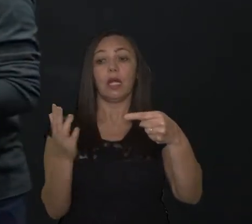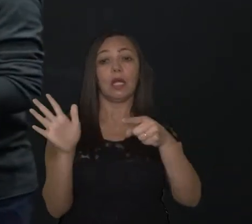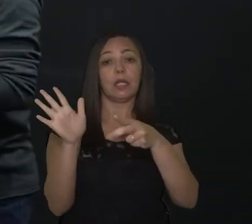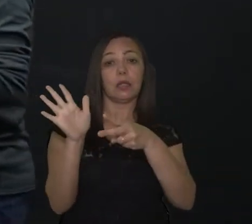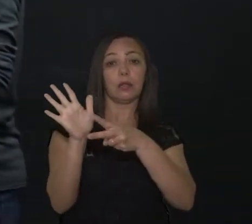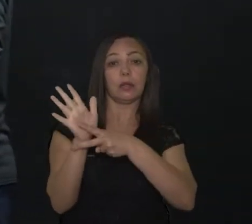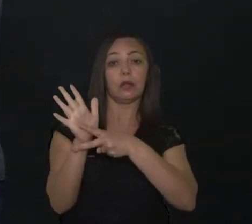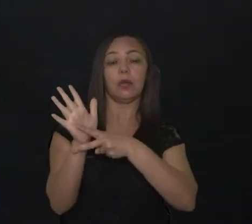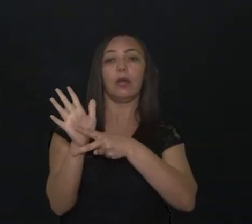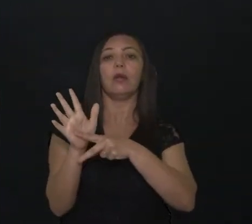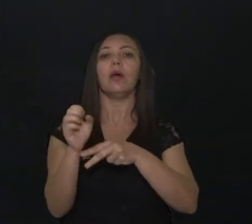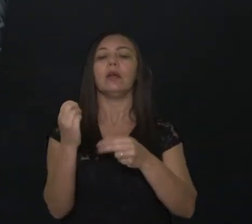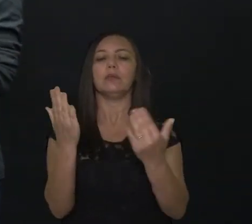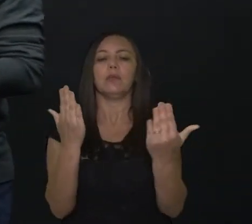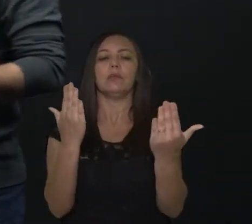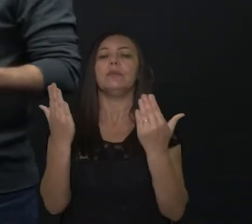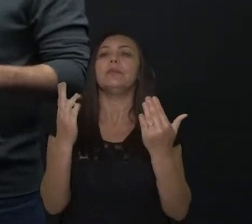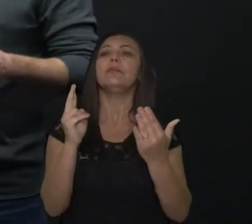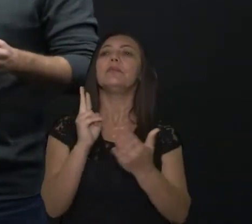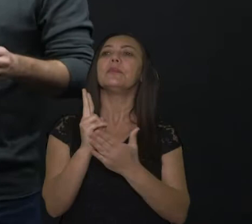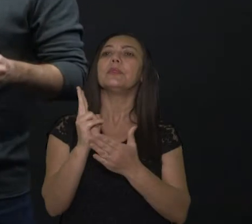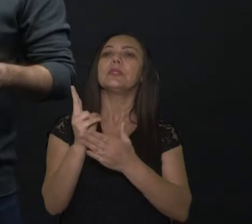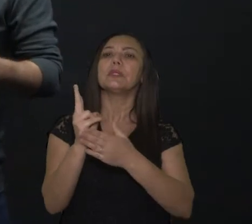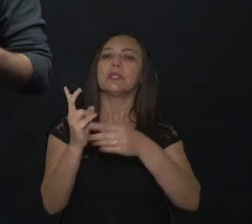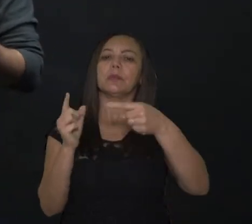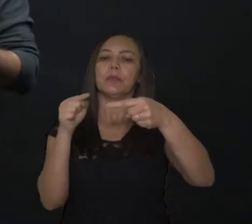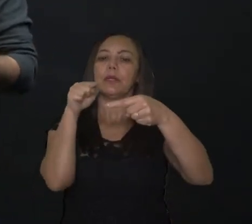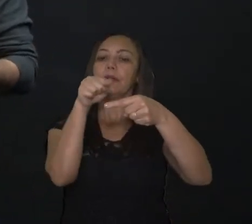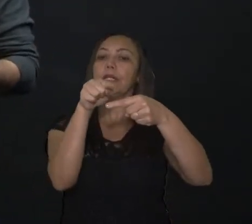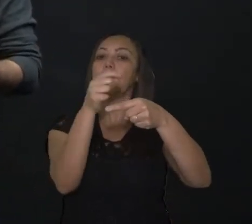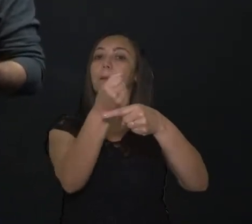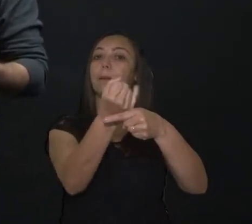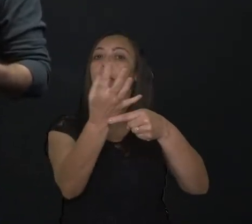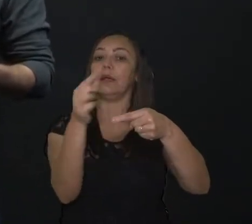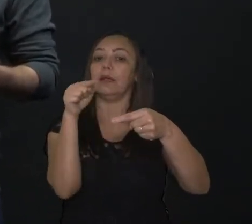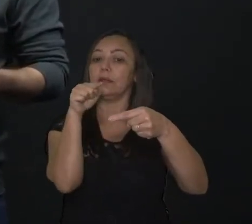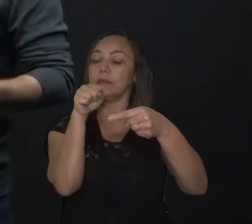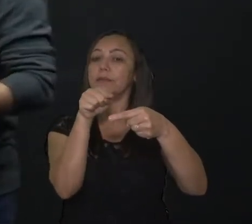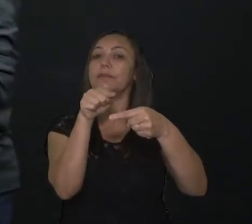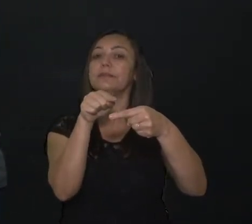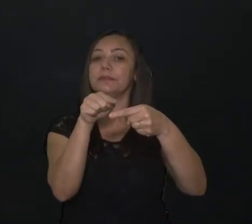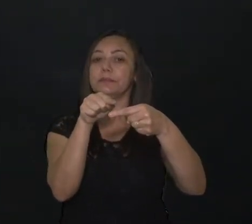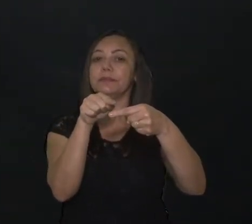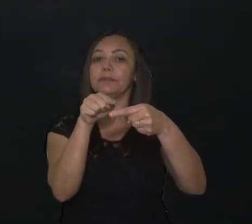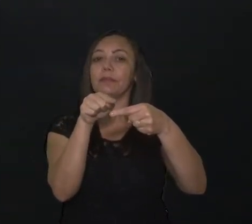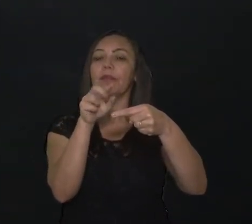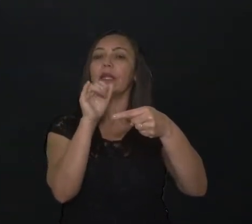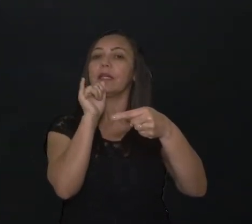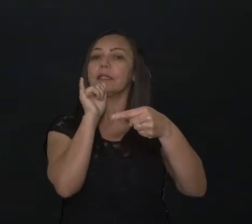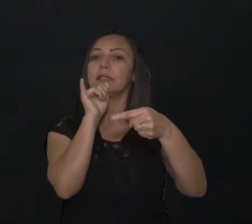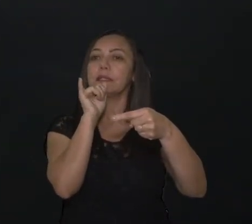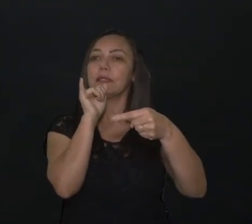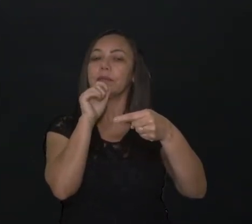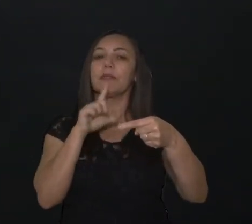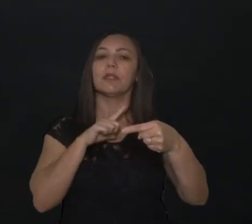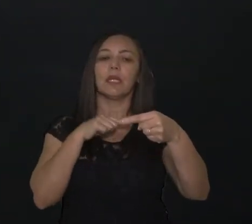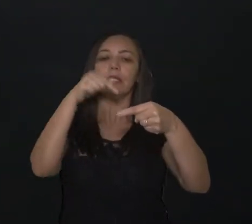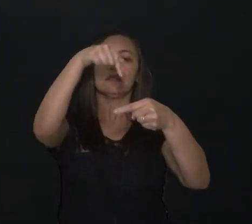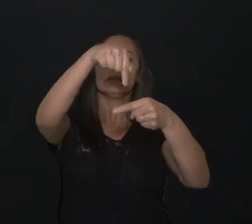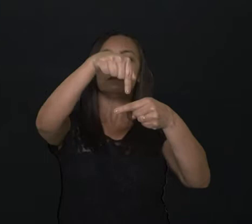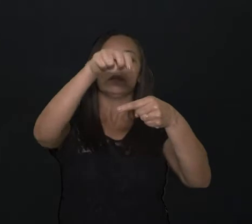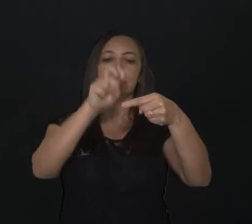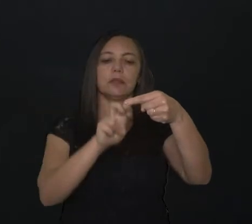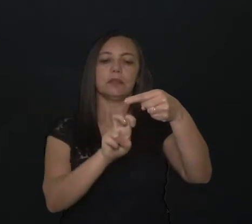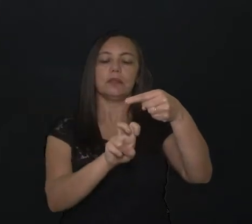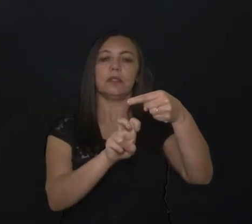o seguinte: eu vou comparar sempre os seus numeradores. Então, olha lá. Aqui, por exemplo, eu tenho